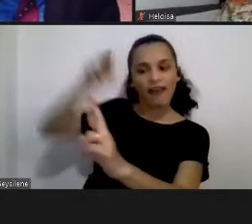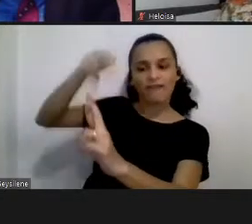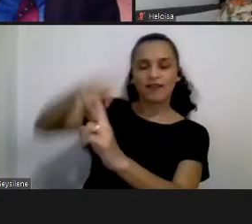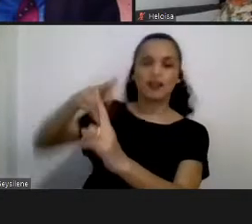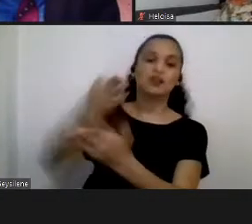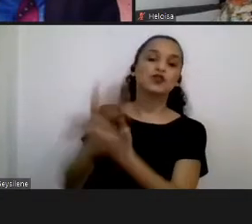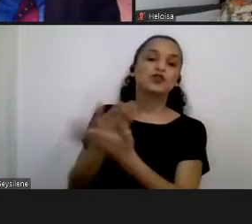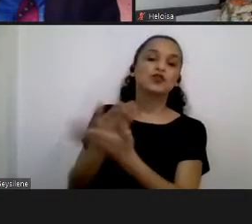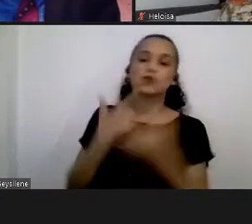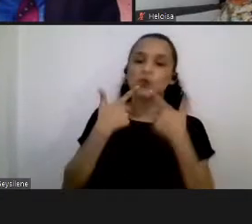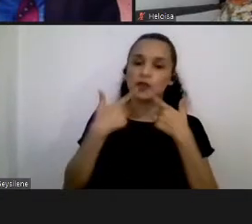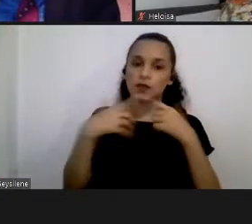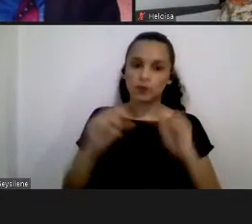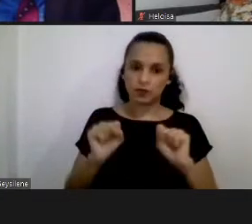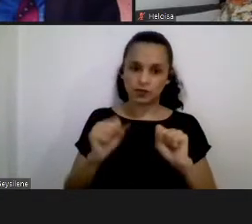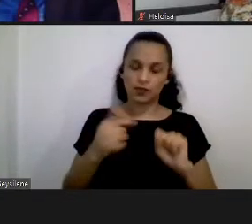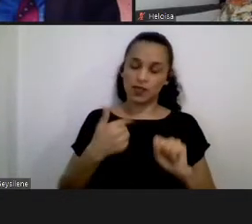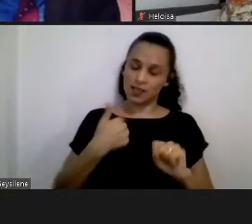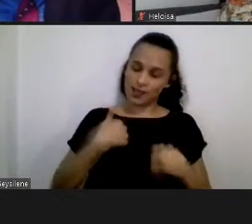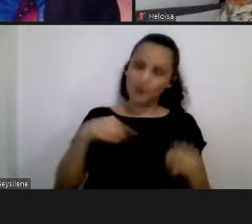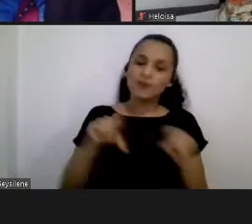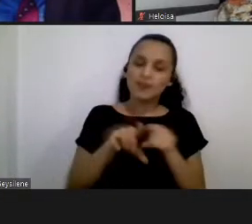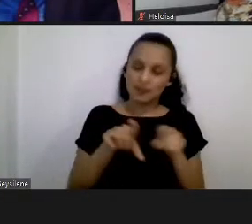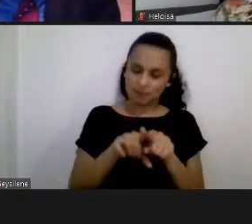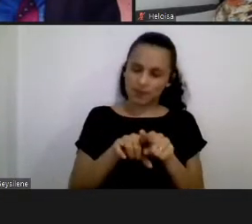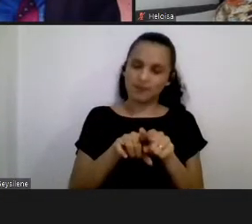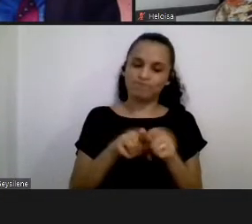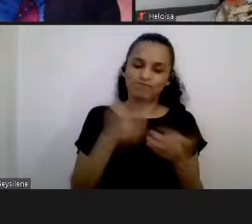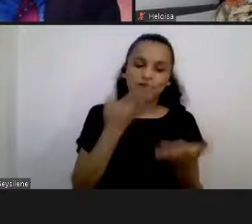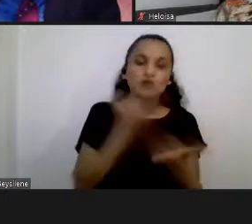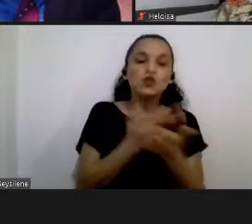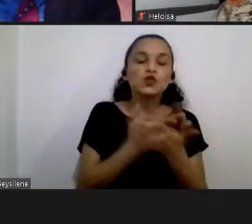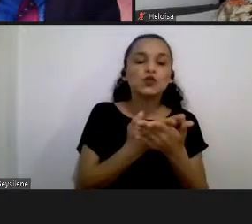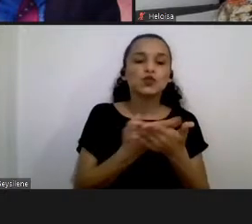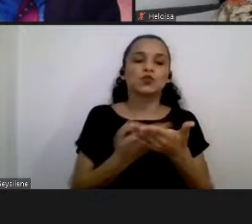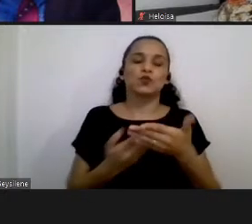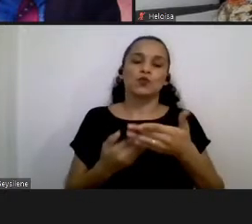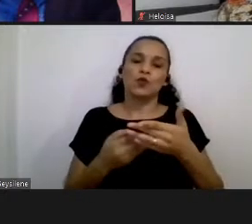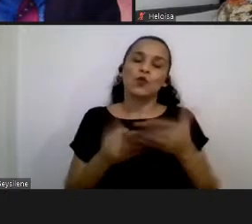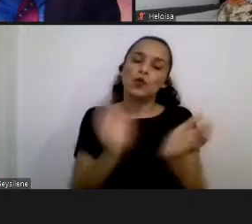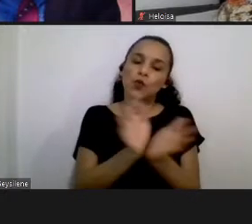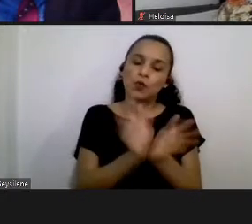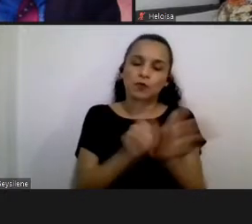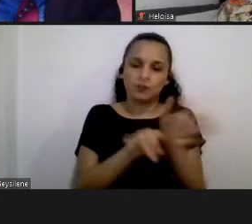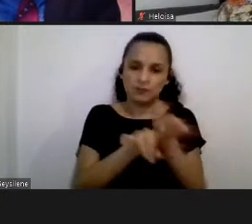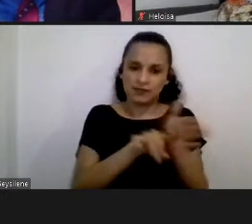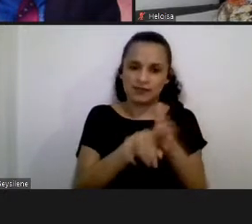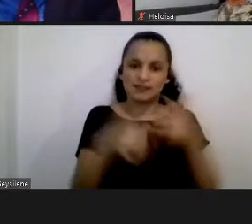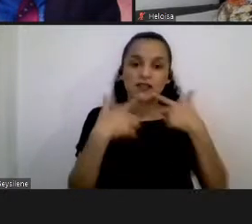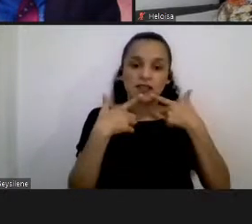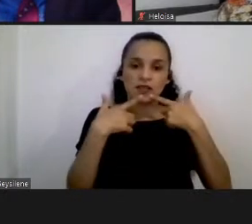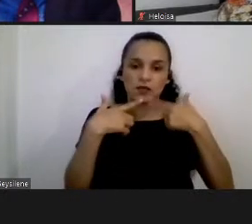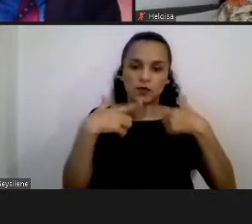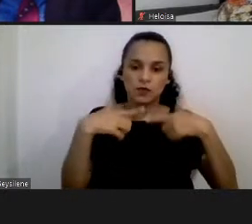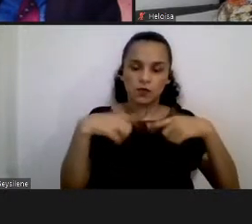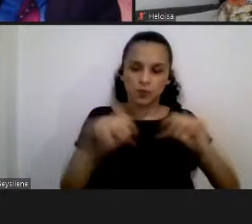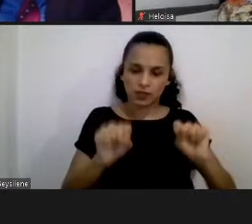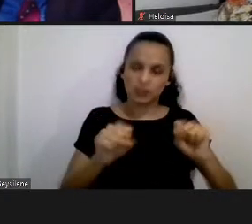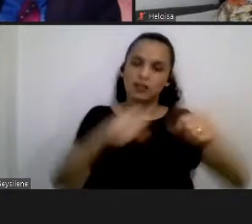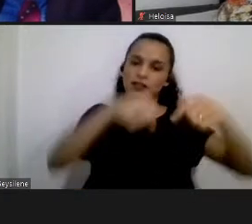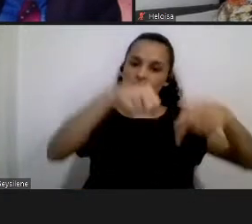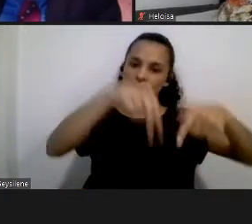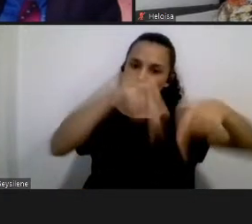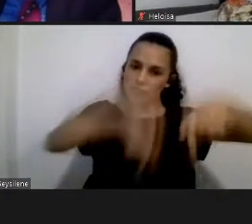que eu mesma integro o grupo de pesquisa em linguística gerativa da Universidade de Brasília. A proposta